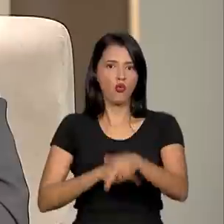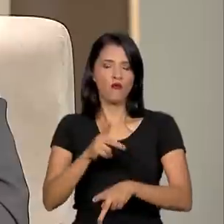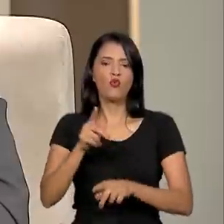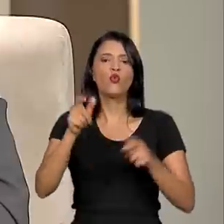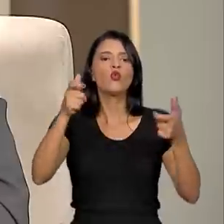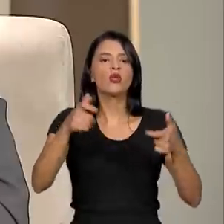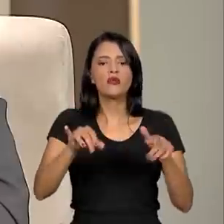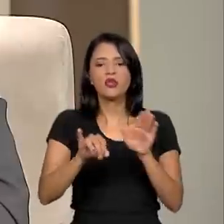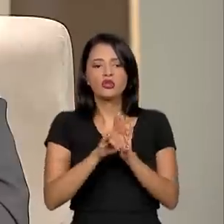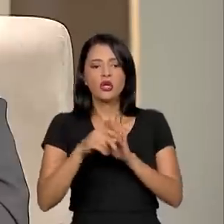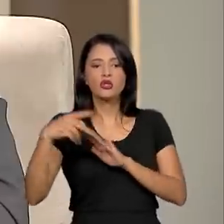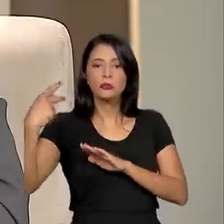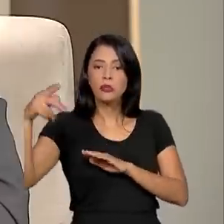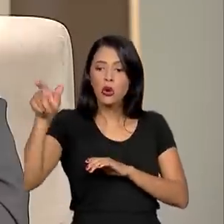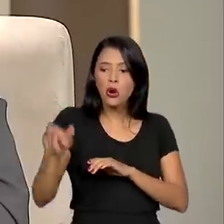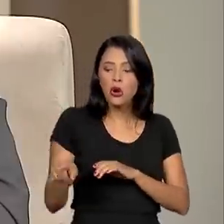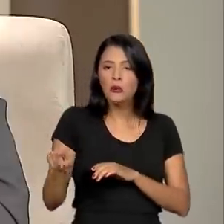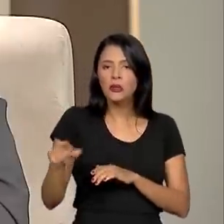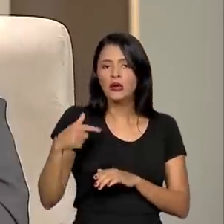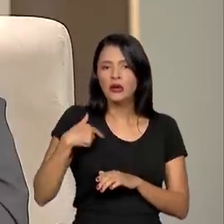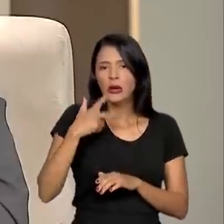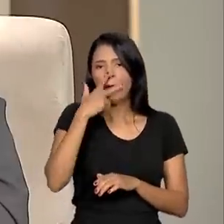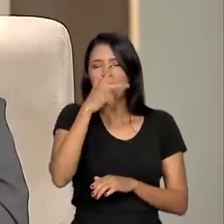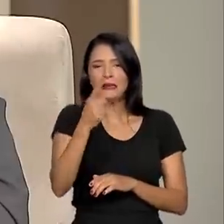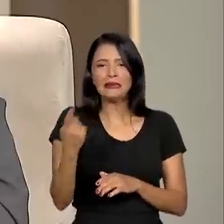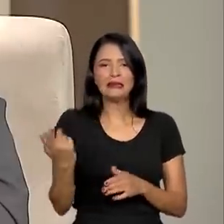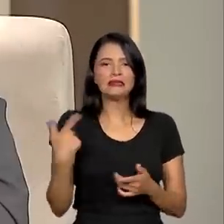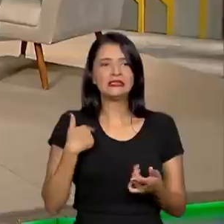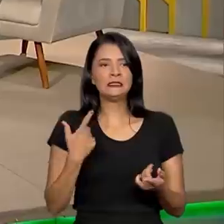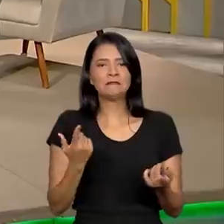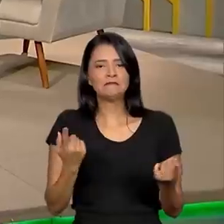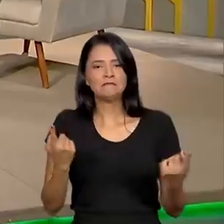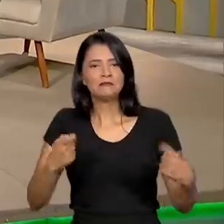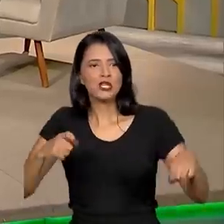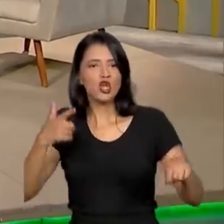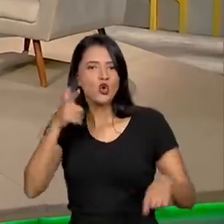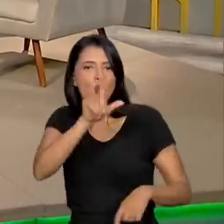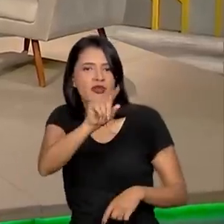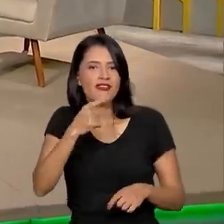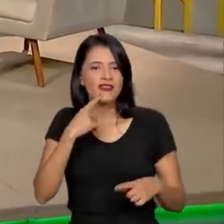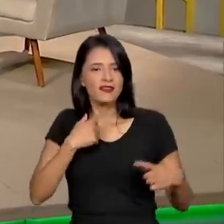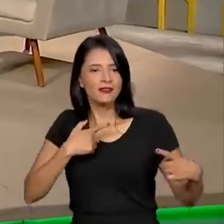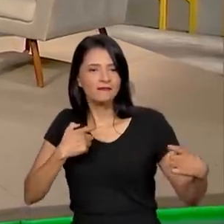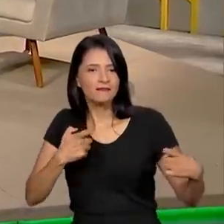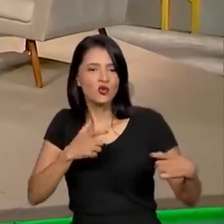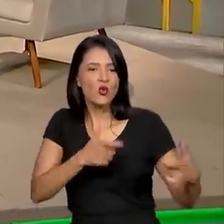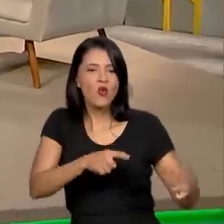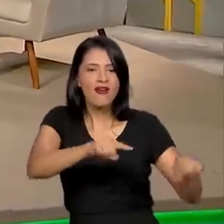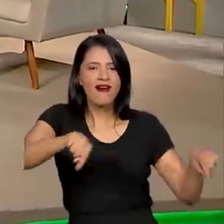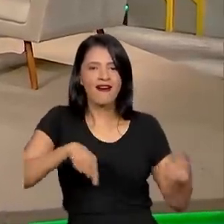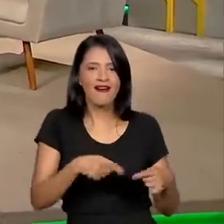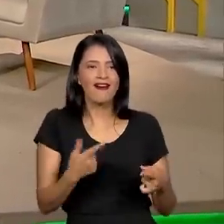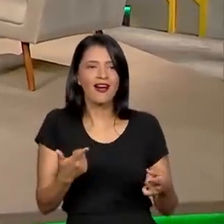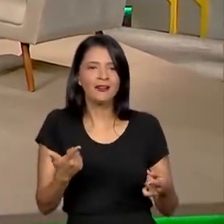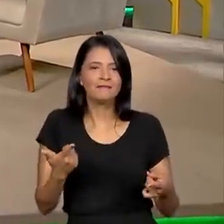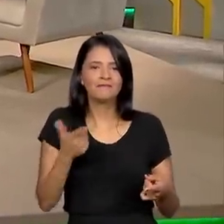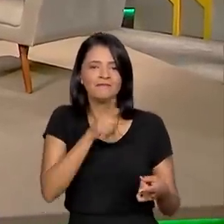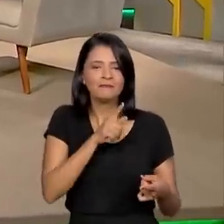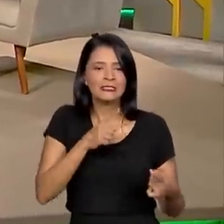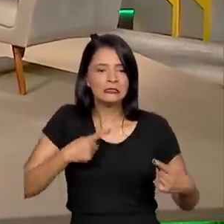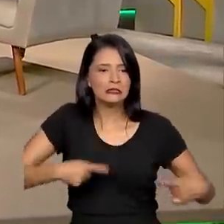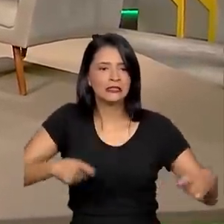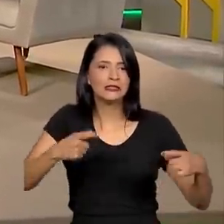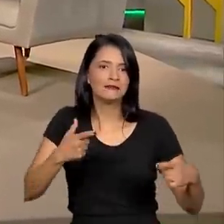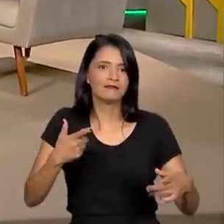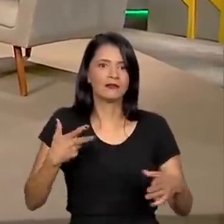povo não esteja endividada com as suas batalhas, com a sua conquista do seu território, né? A nossa